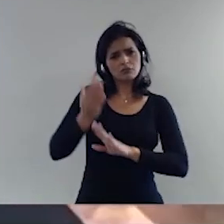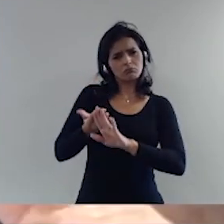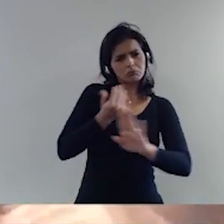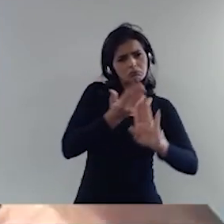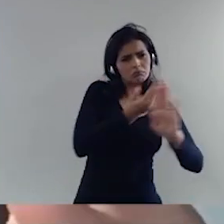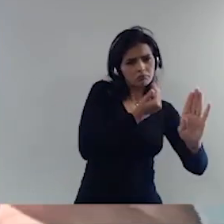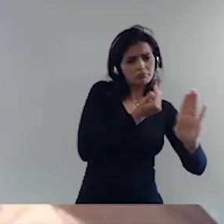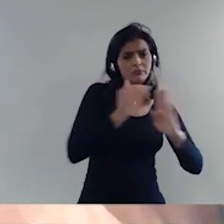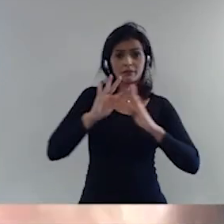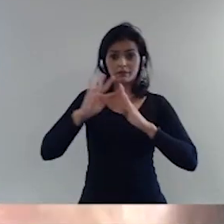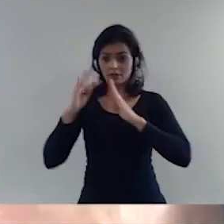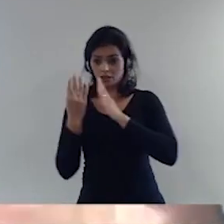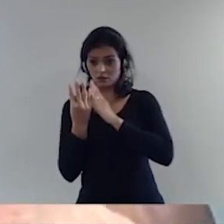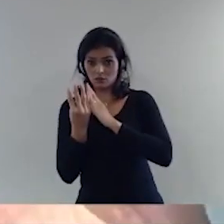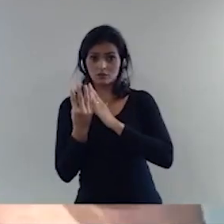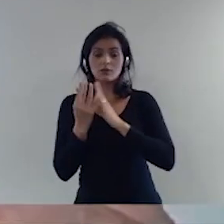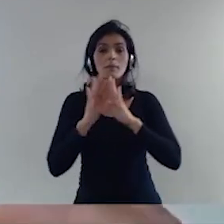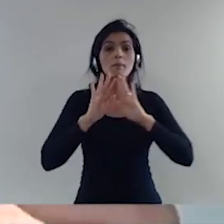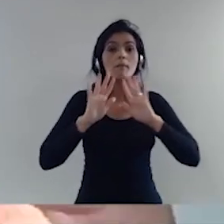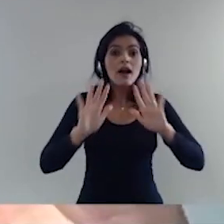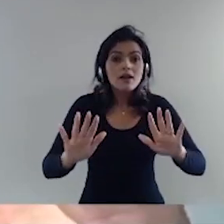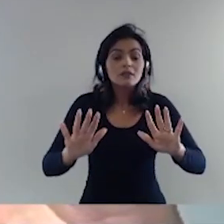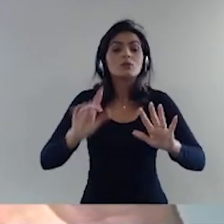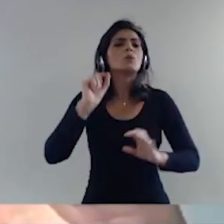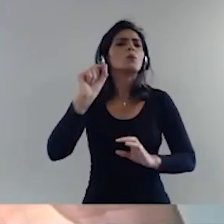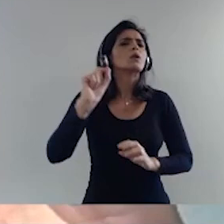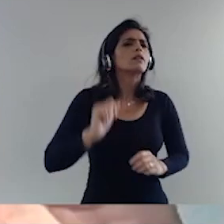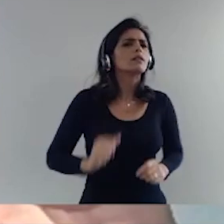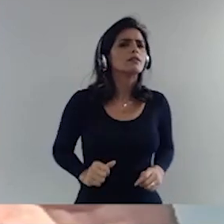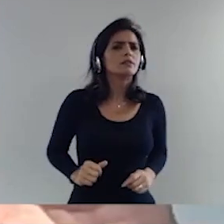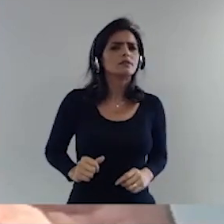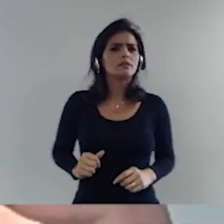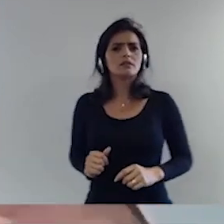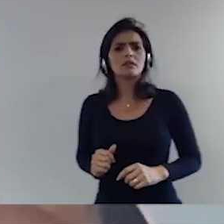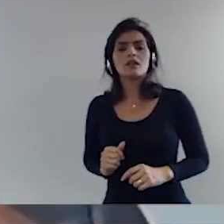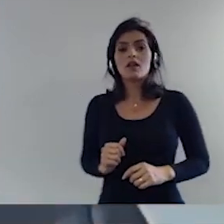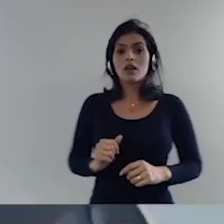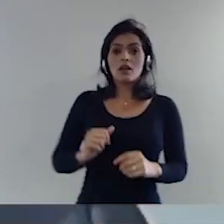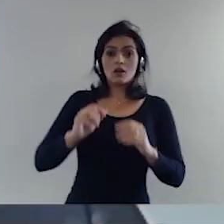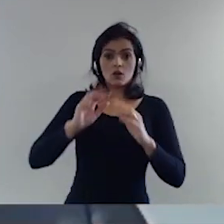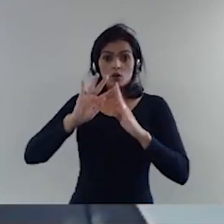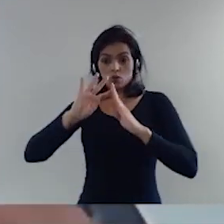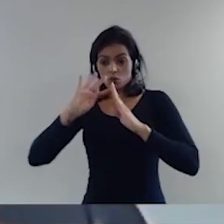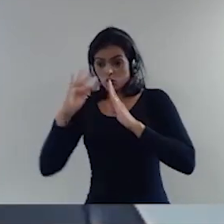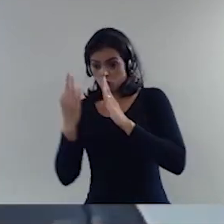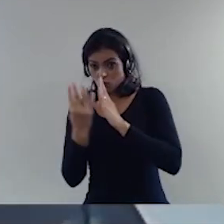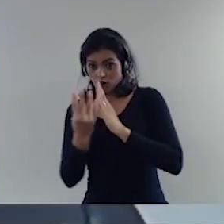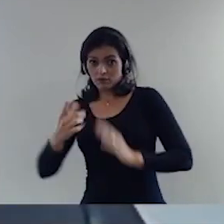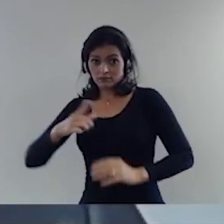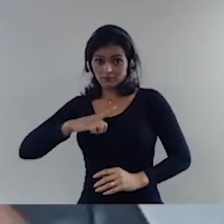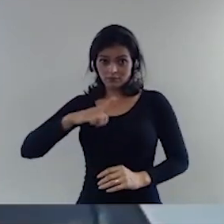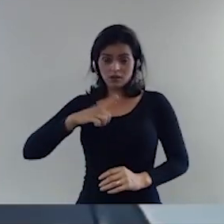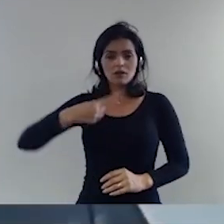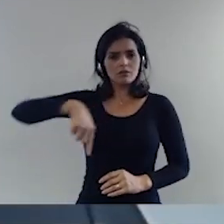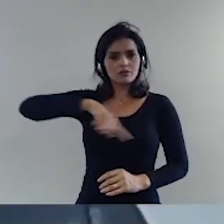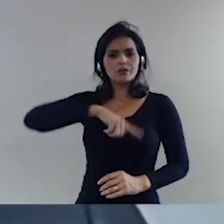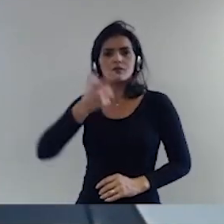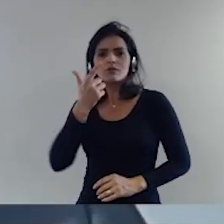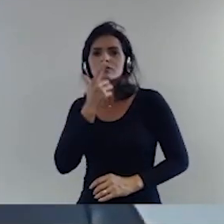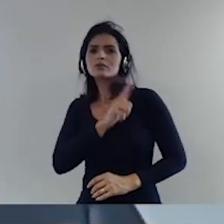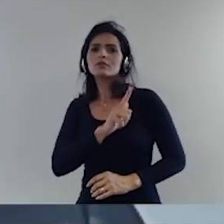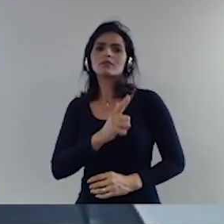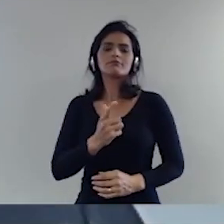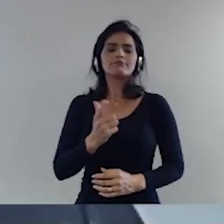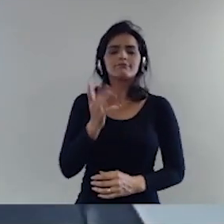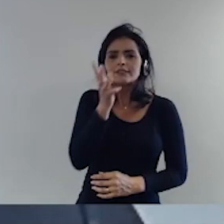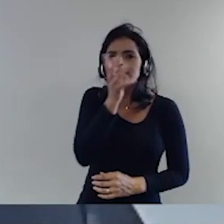frequência, mas a ideia era que, com esta quarentena, nós pudéssemos preservar